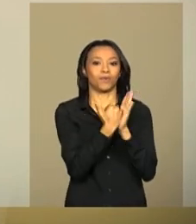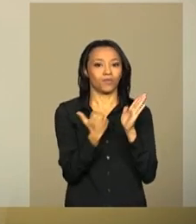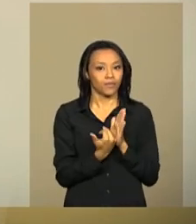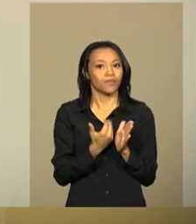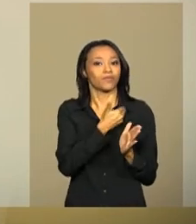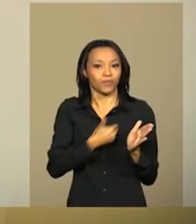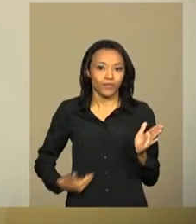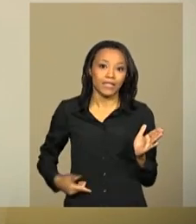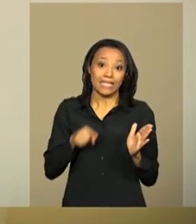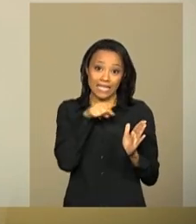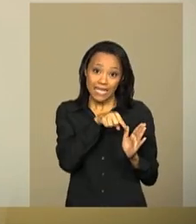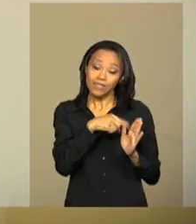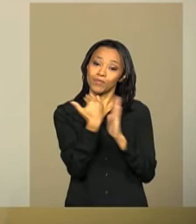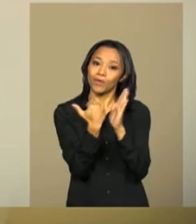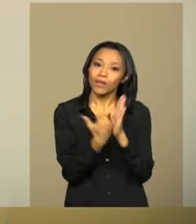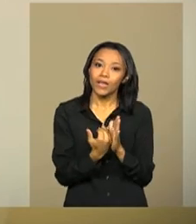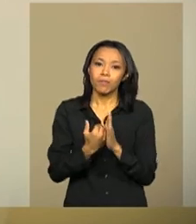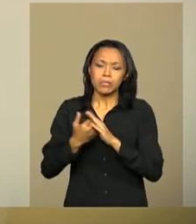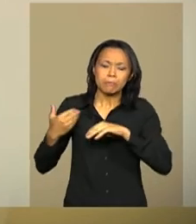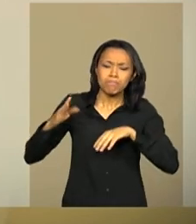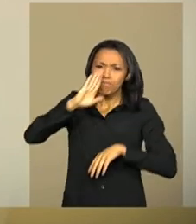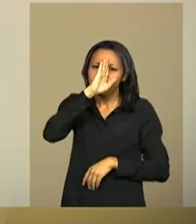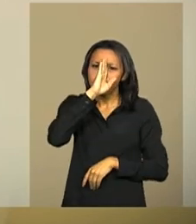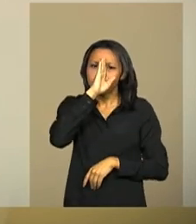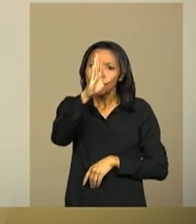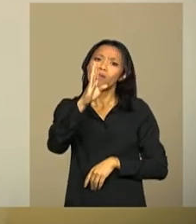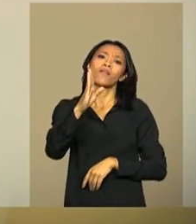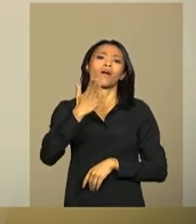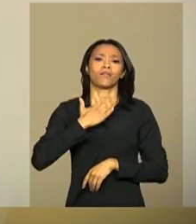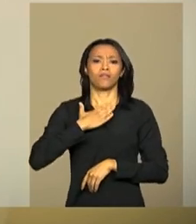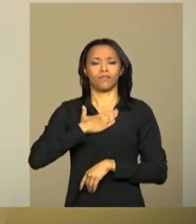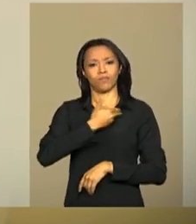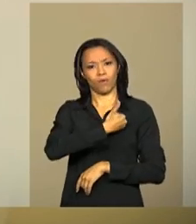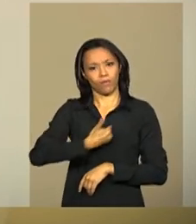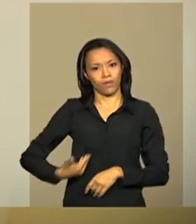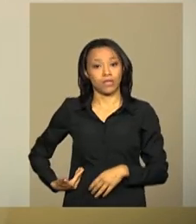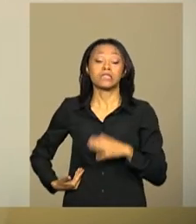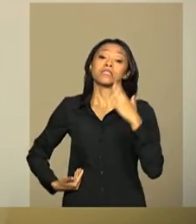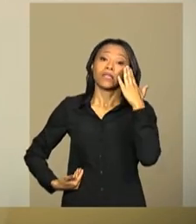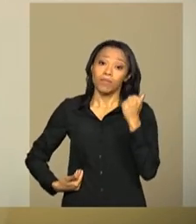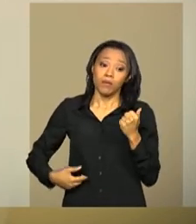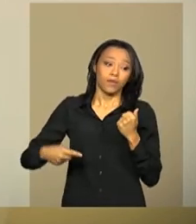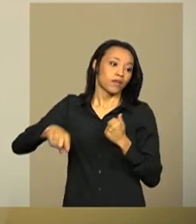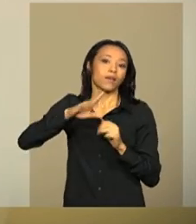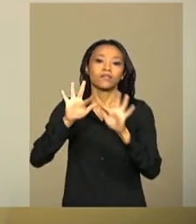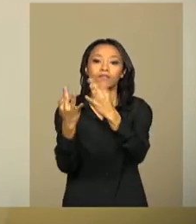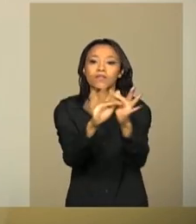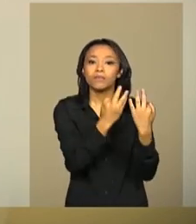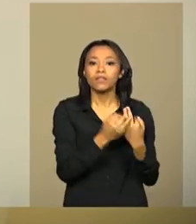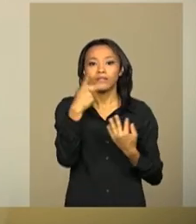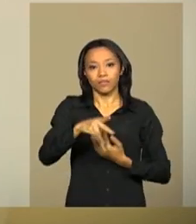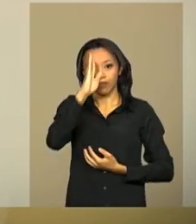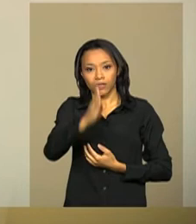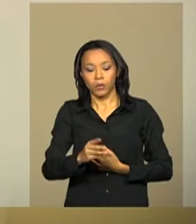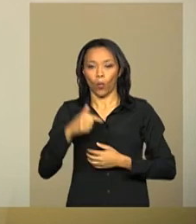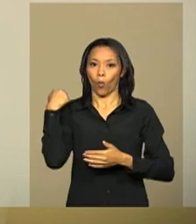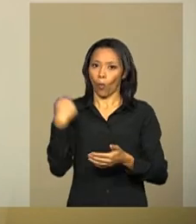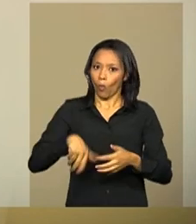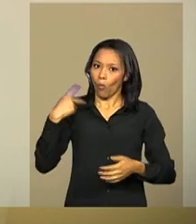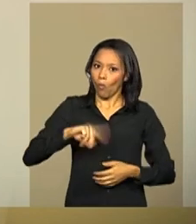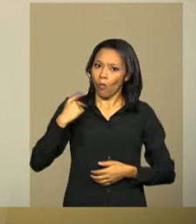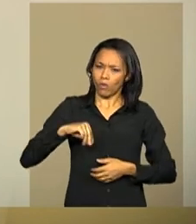Vida e fizemos dele uma das prioridades do nosso governo sabemos que os brasileiros e as brasileiras trabalham